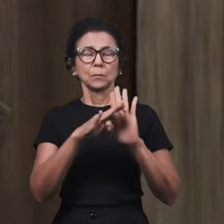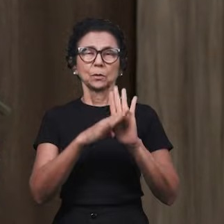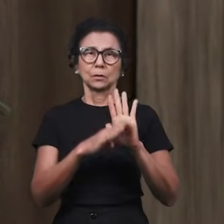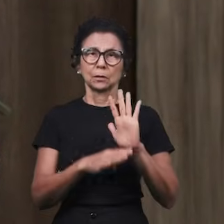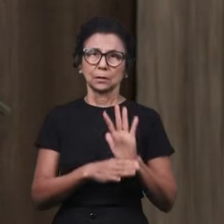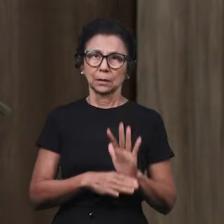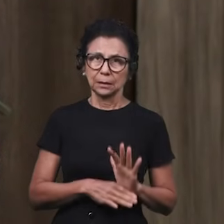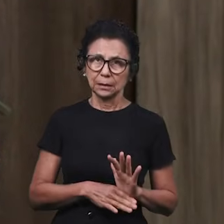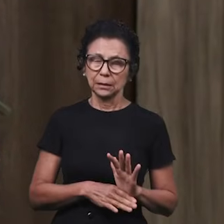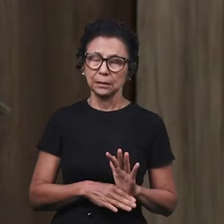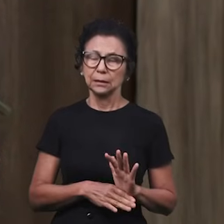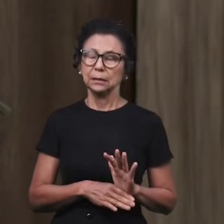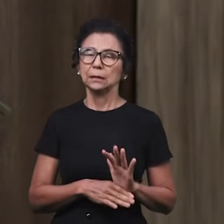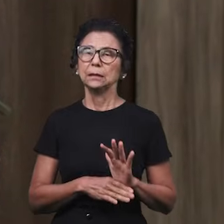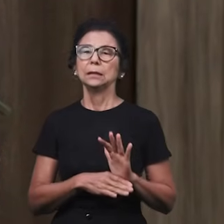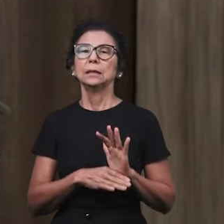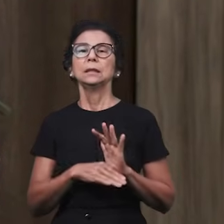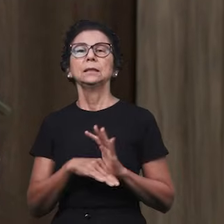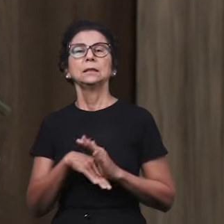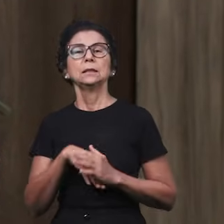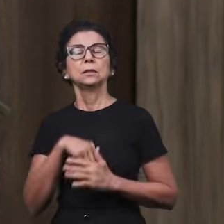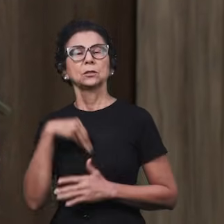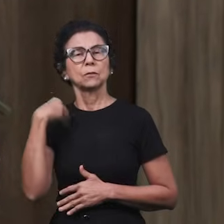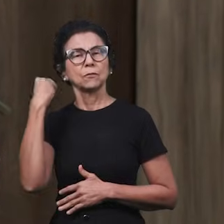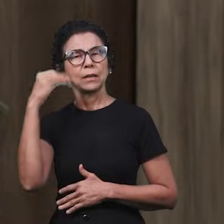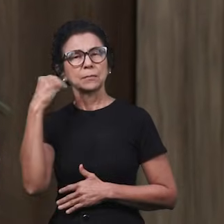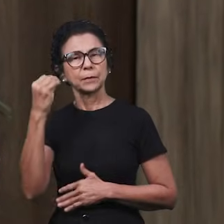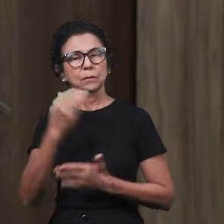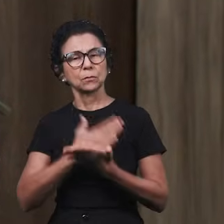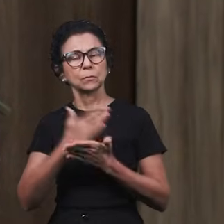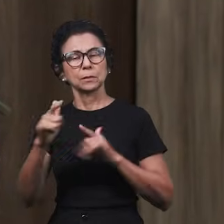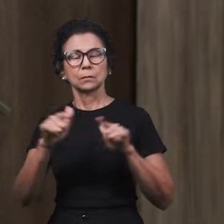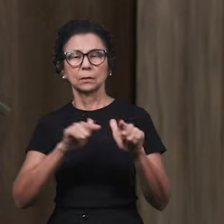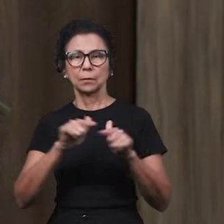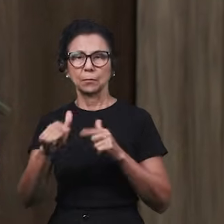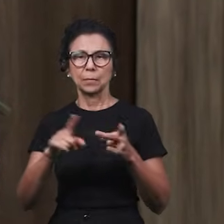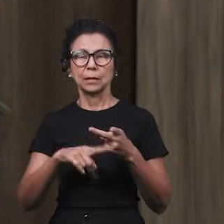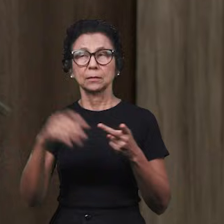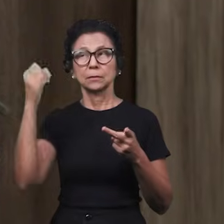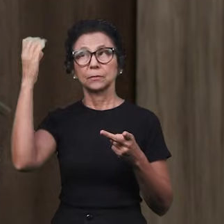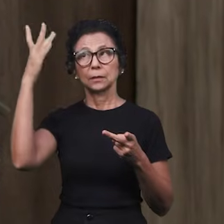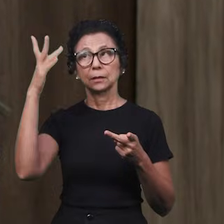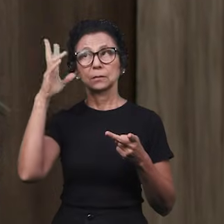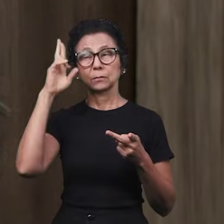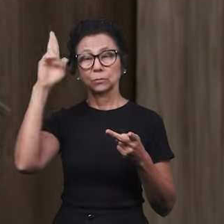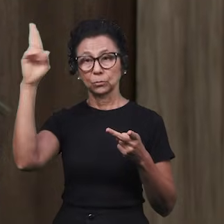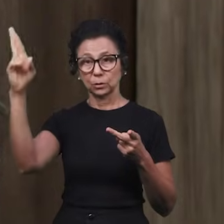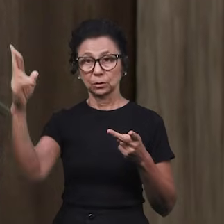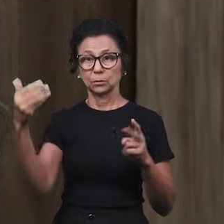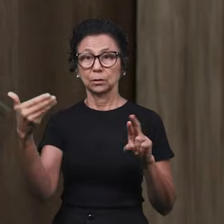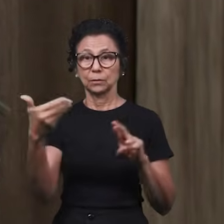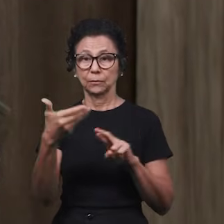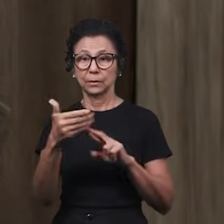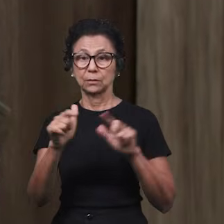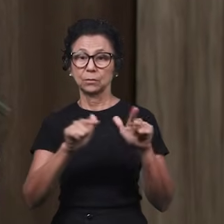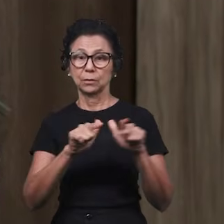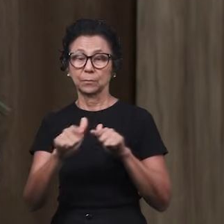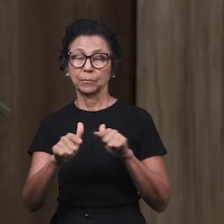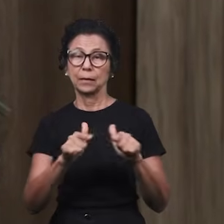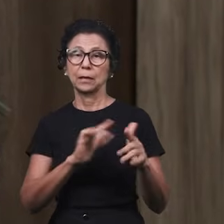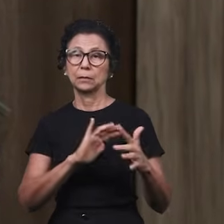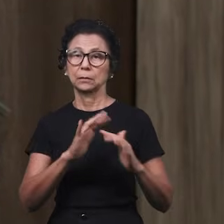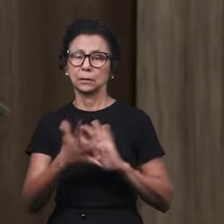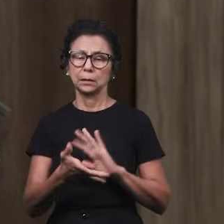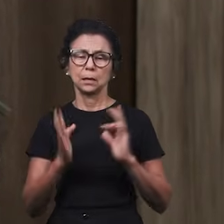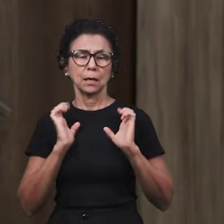várias experiências do começo do trabalho, das orientações que o Senhor nos deu referente ao trabalho, referente à ética, à